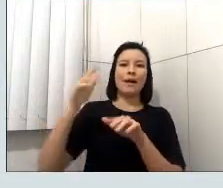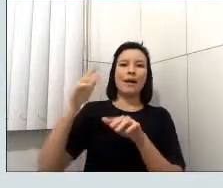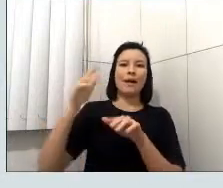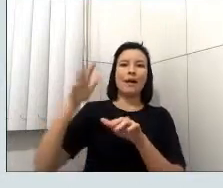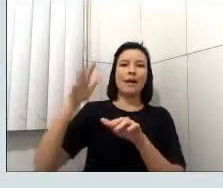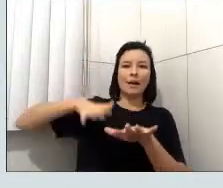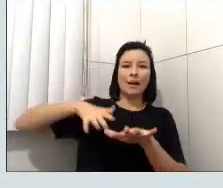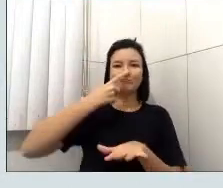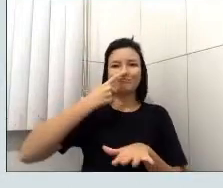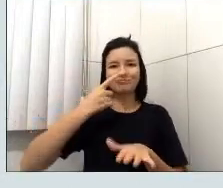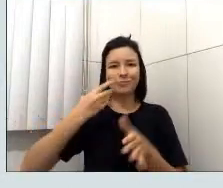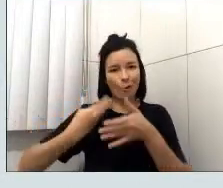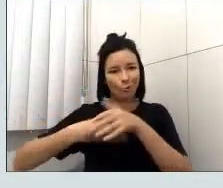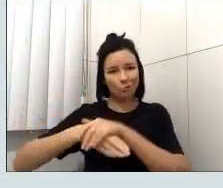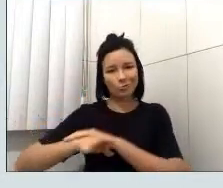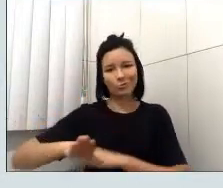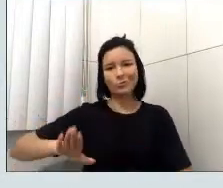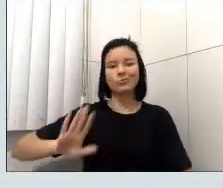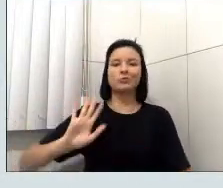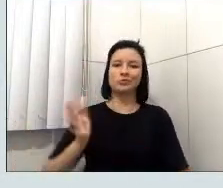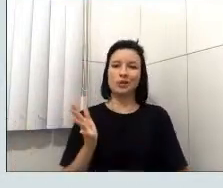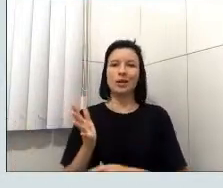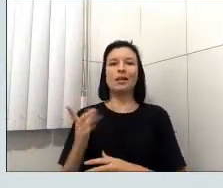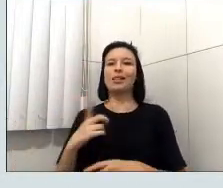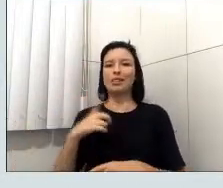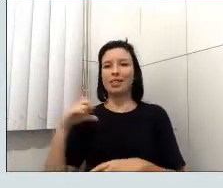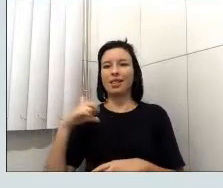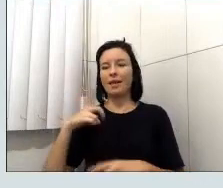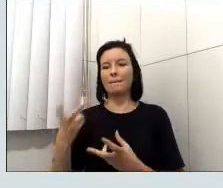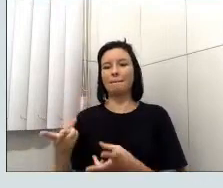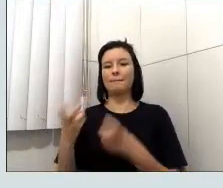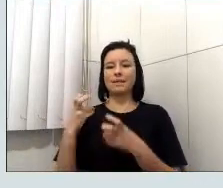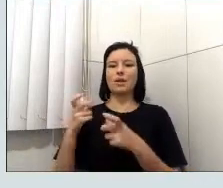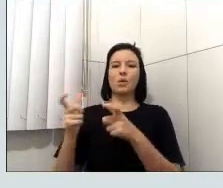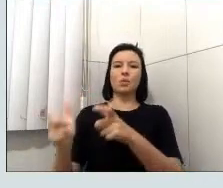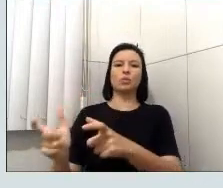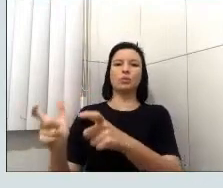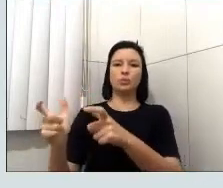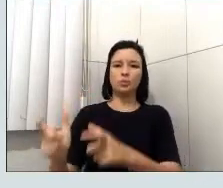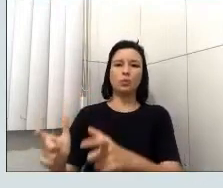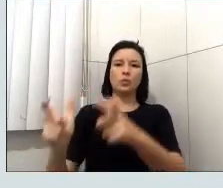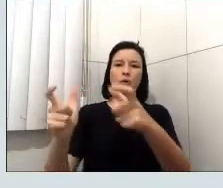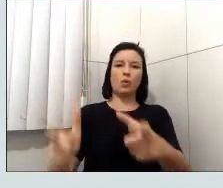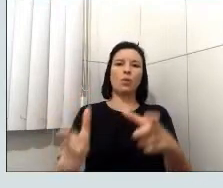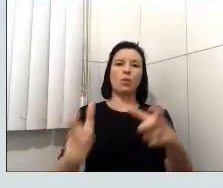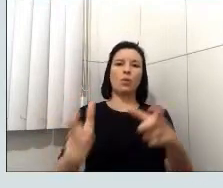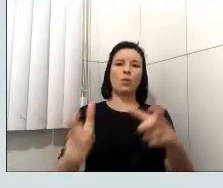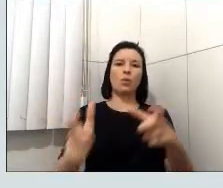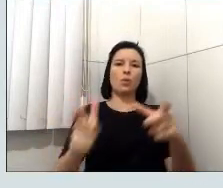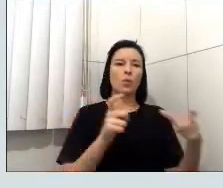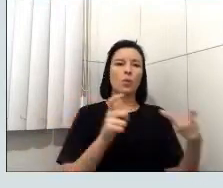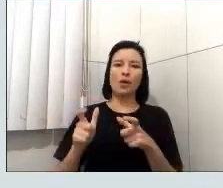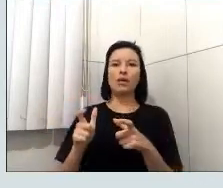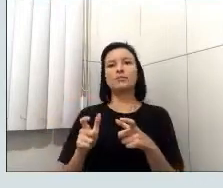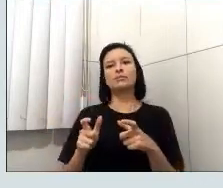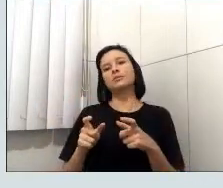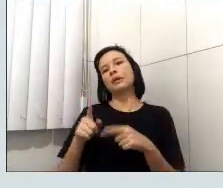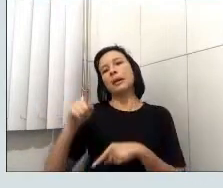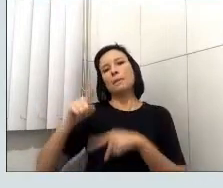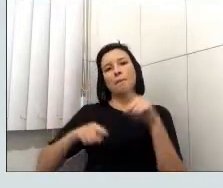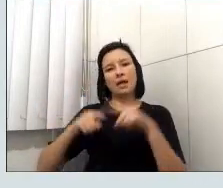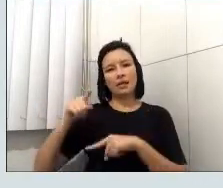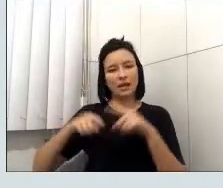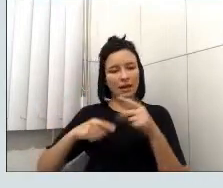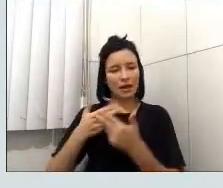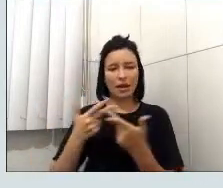têm deixam, né, entre os seus vestígios da presença dele nessas regiões, materiais como